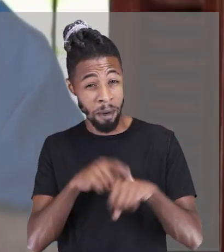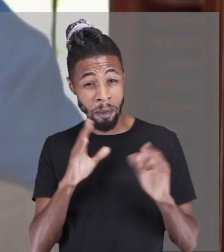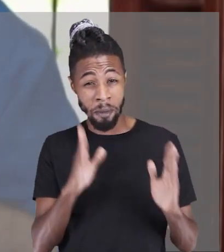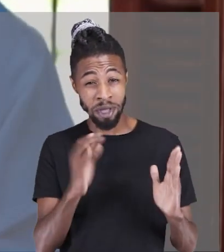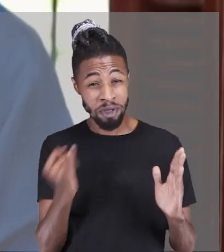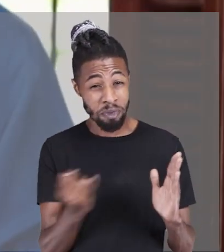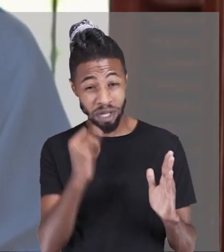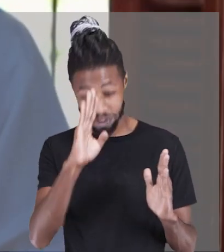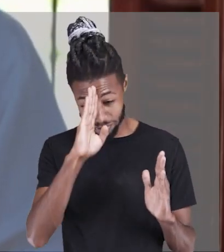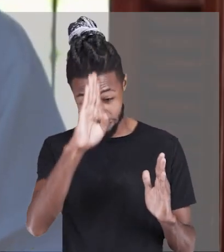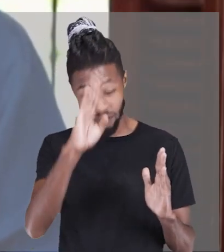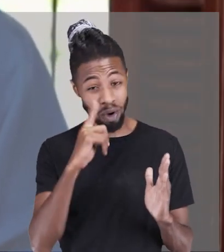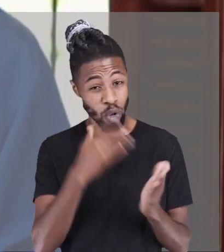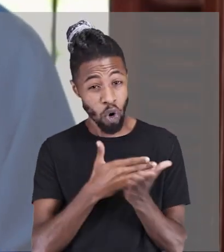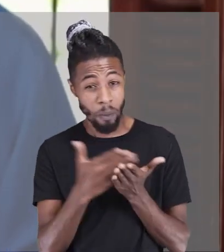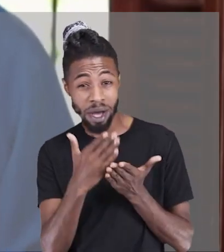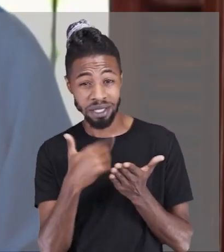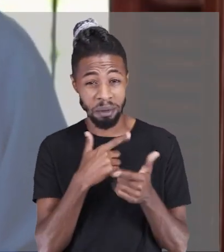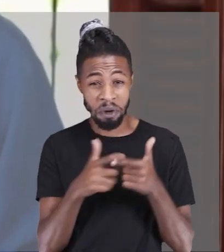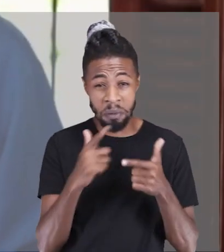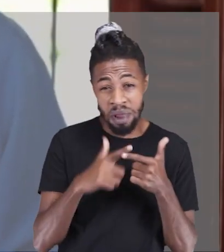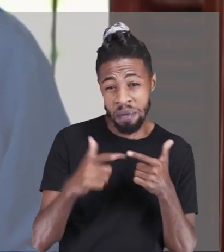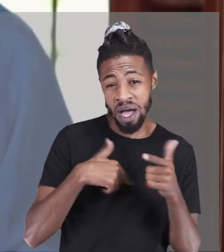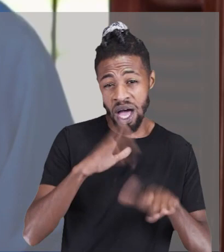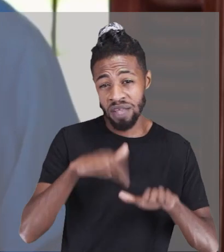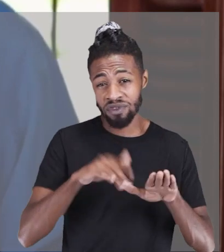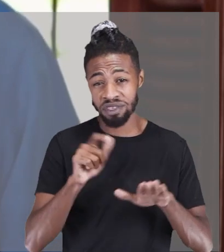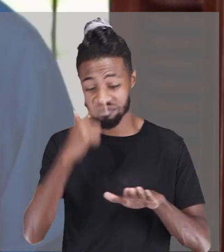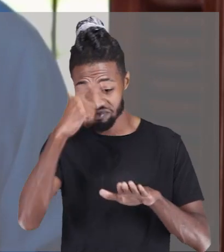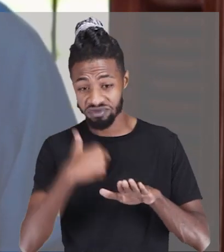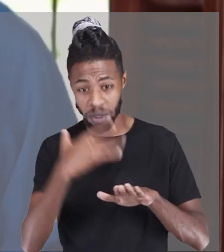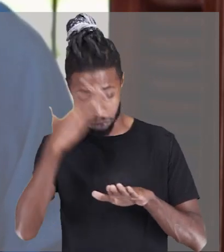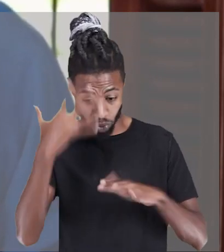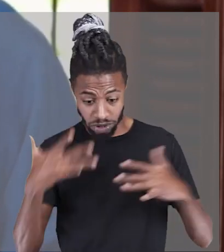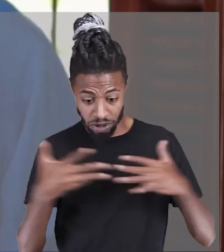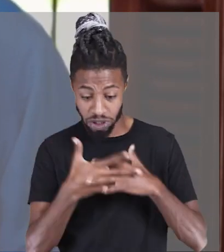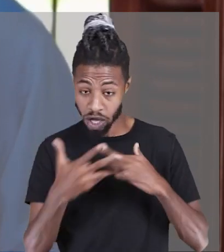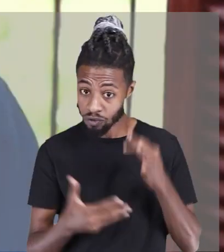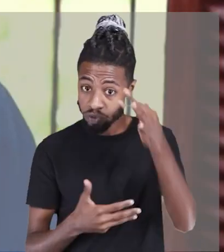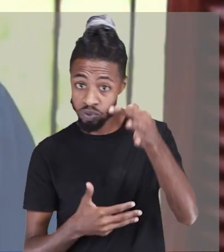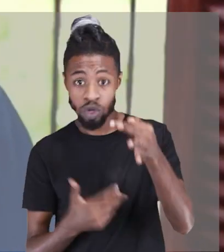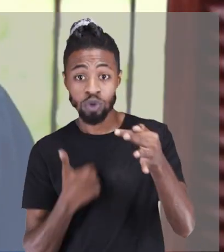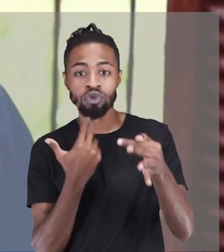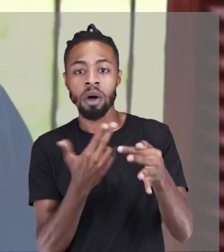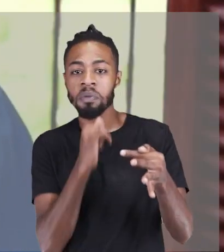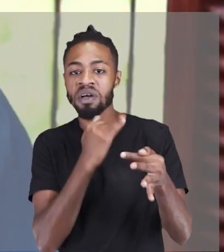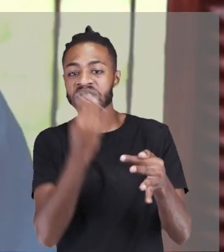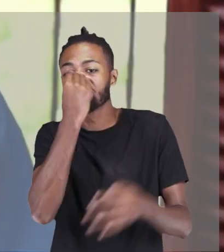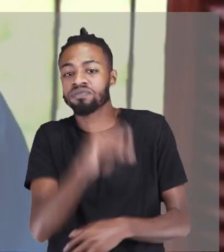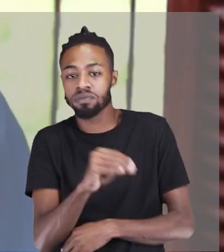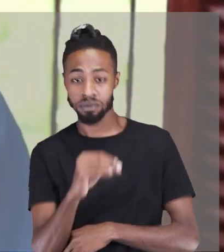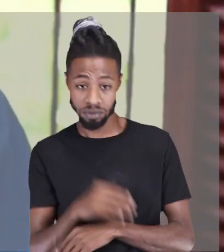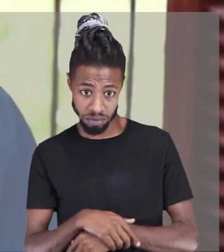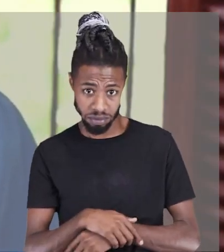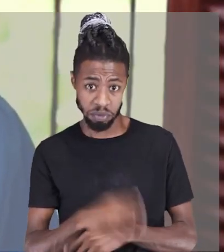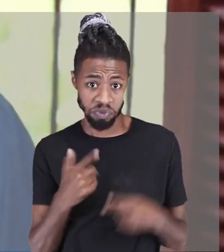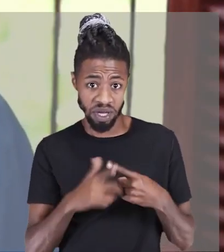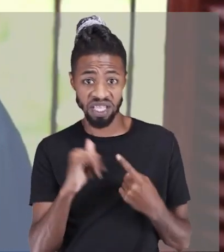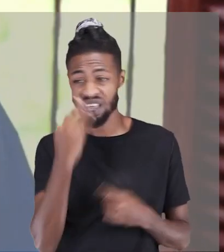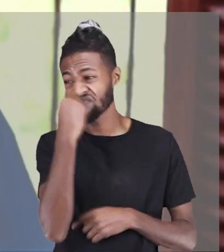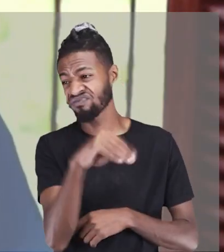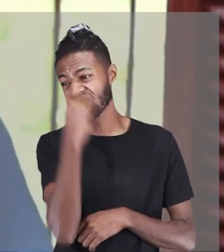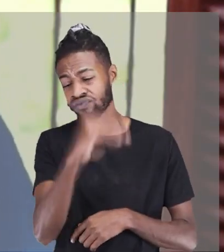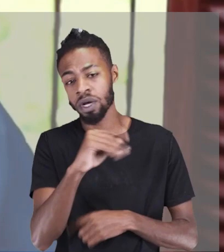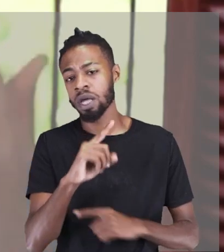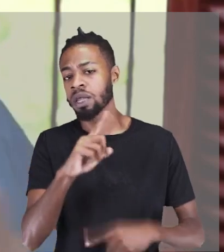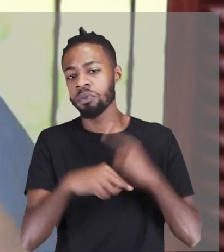sabe que é nesse ponto do percurso escolar que começa o desvio, não dá para deixar por isso mesmo. Caso contrário, esses problemas vão desembocar